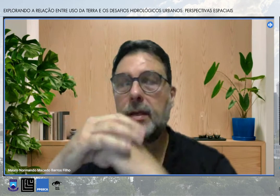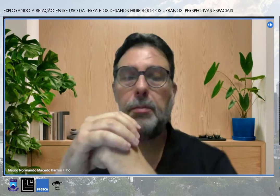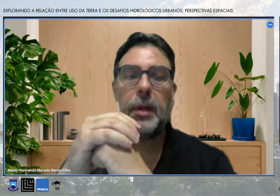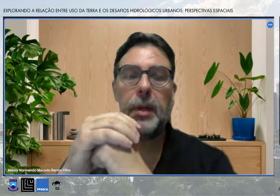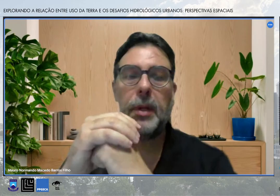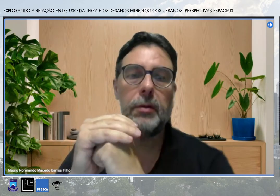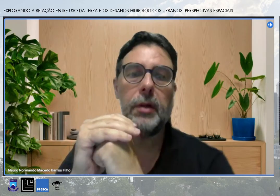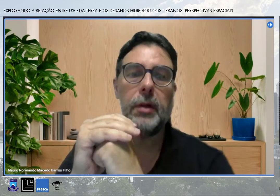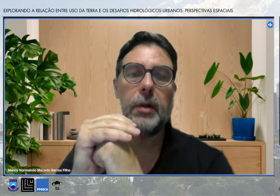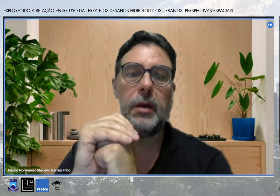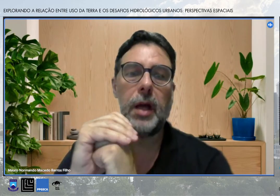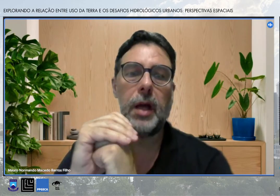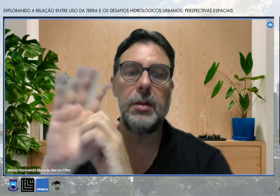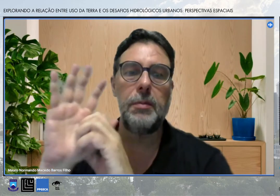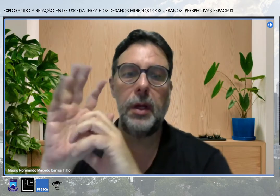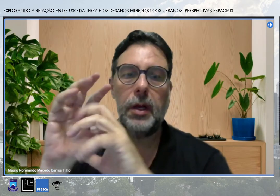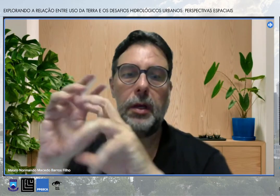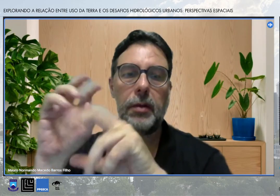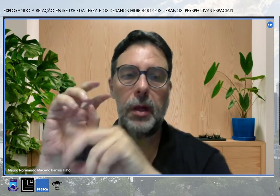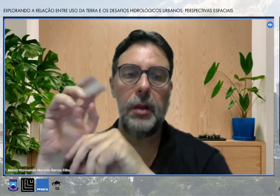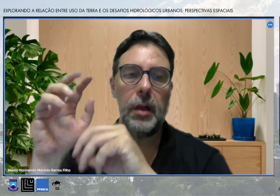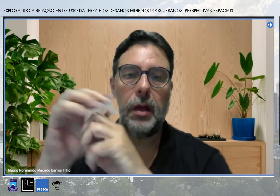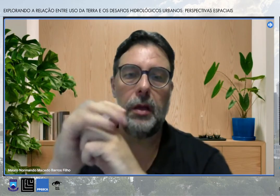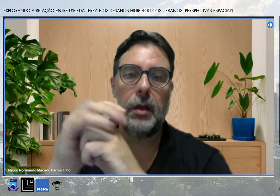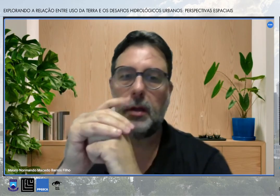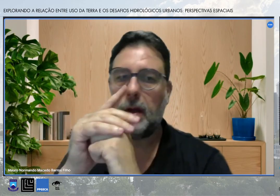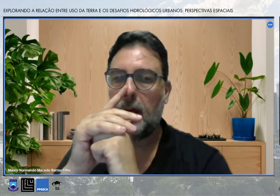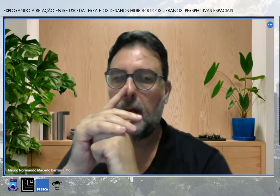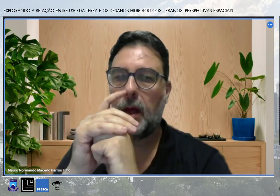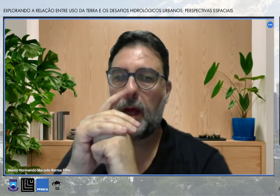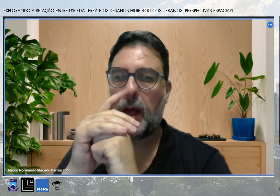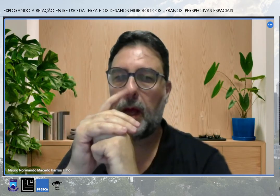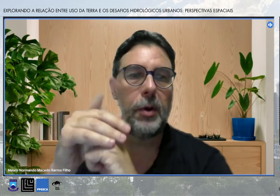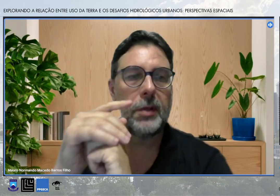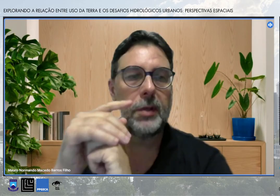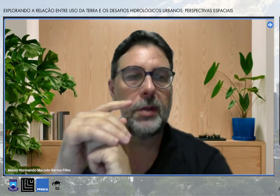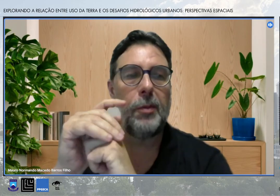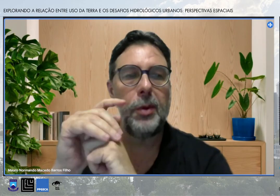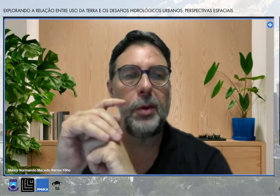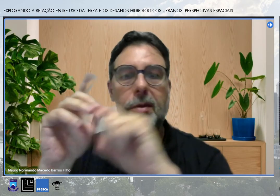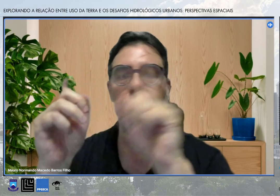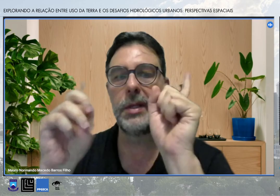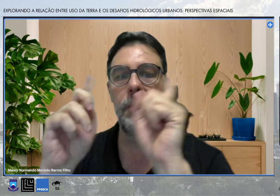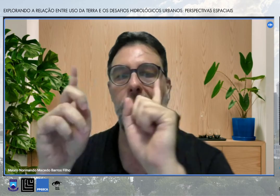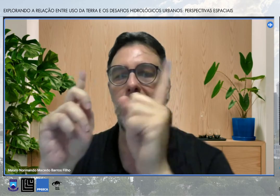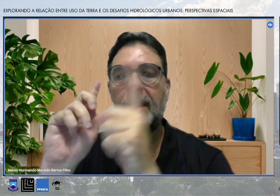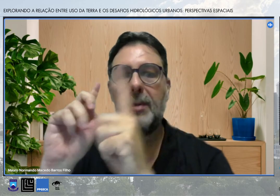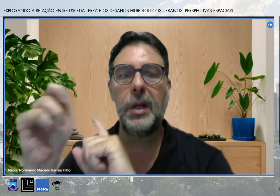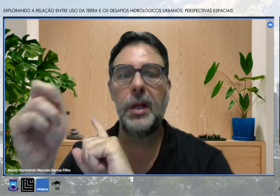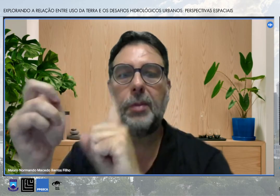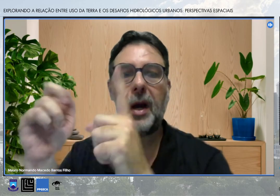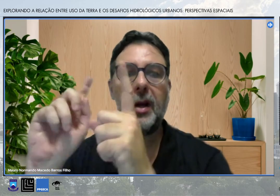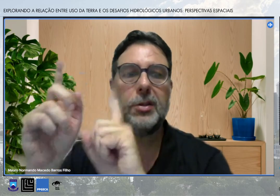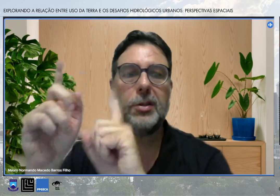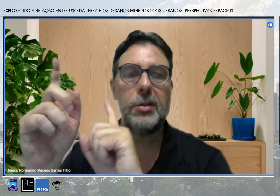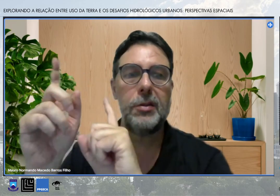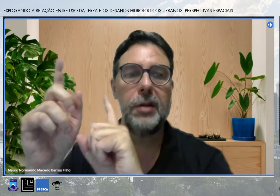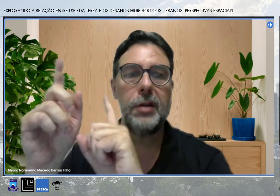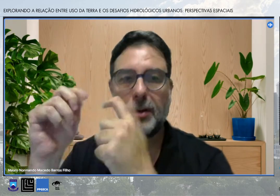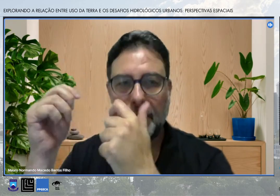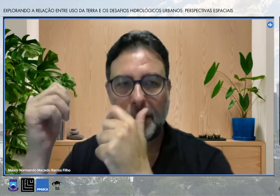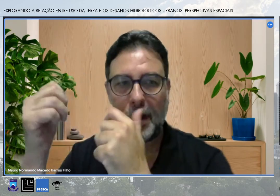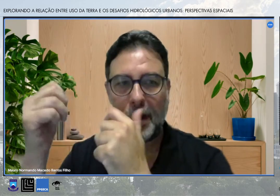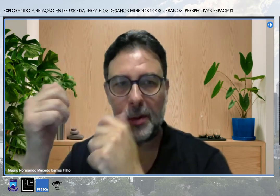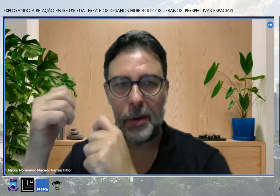das áreas de perigo, né, de graus de perigo que tem, era até bom você falar um pouquinho sobre essa diferença de perigo para risco, né?